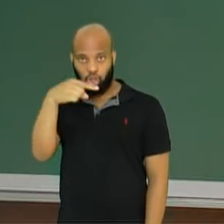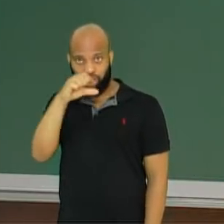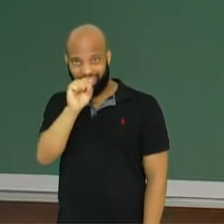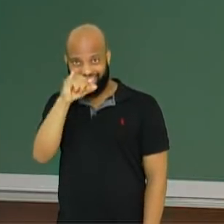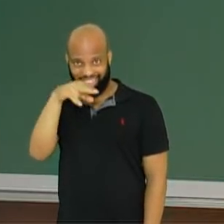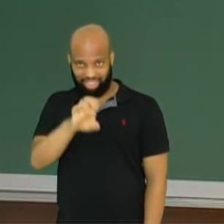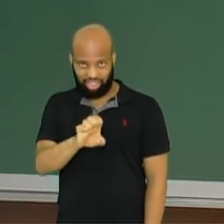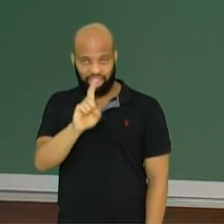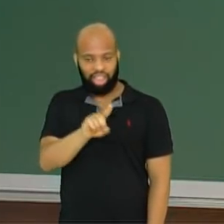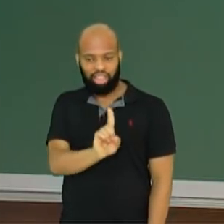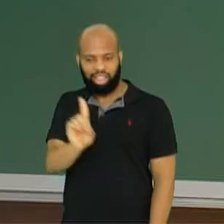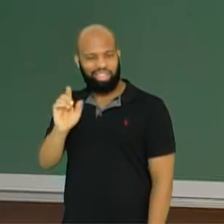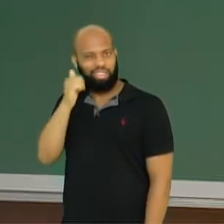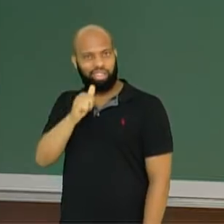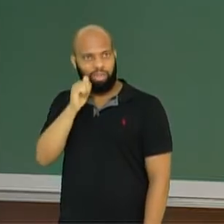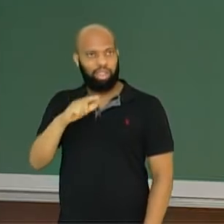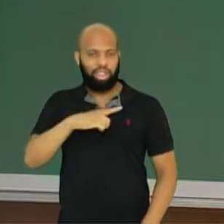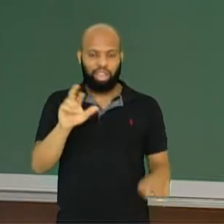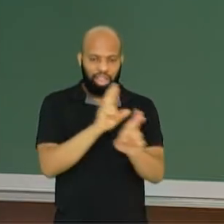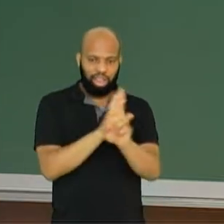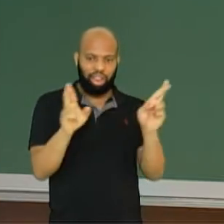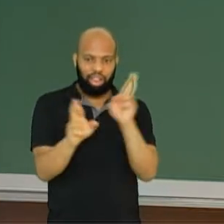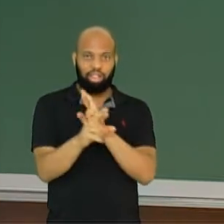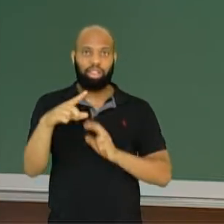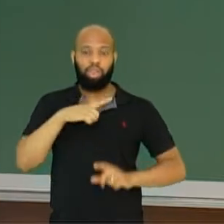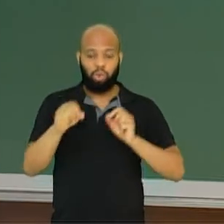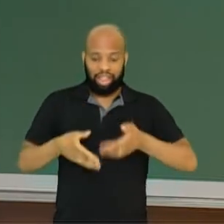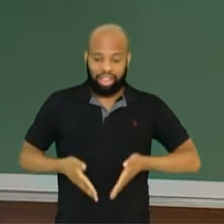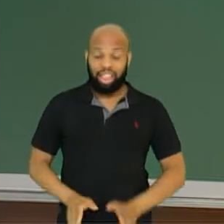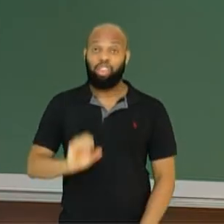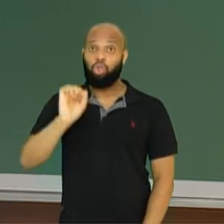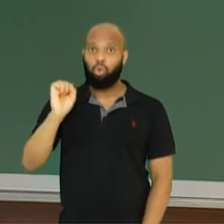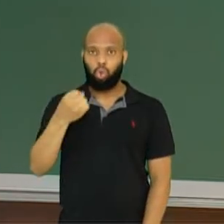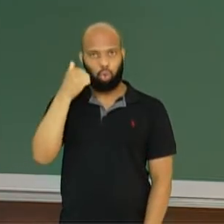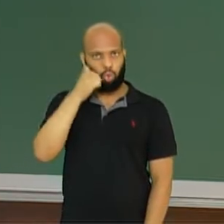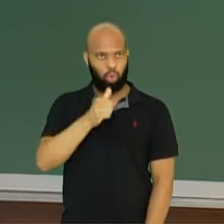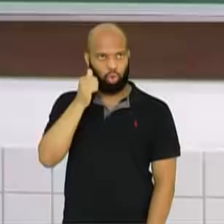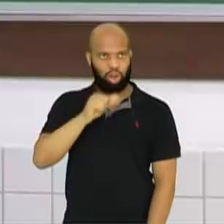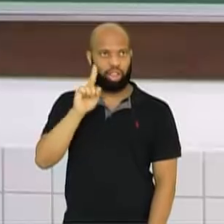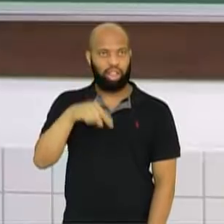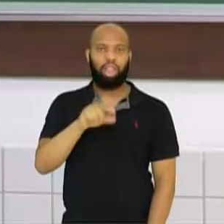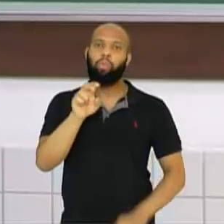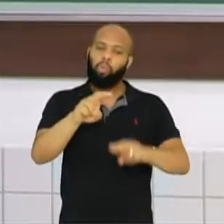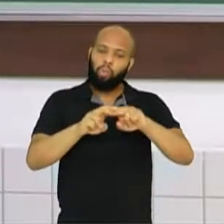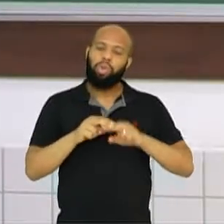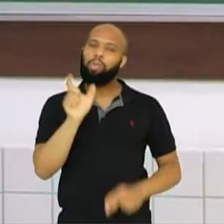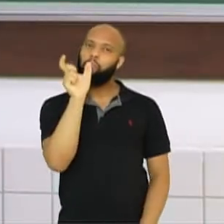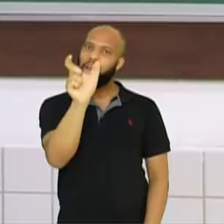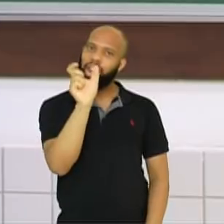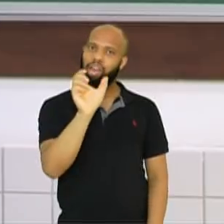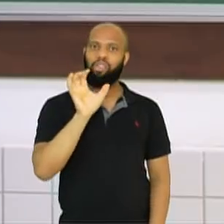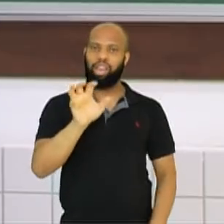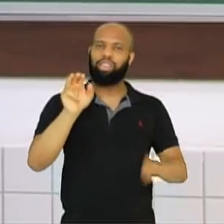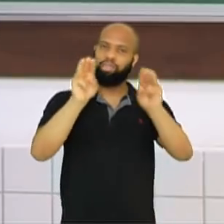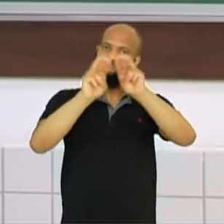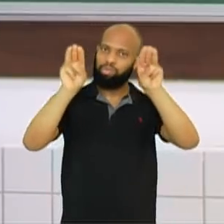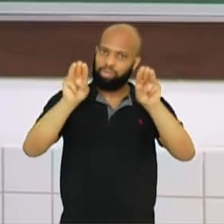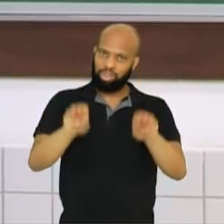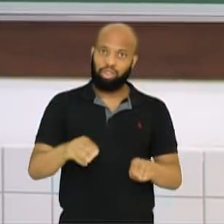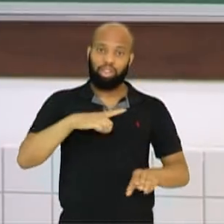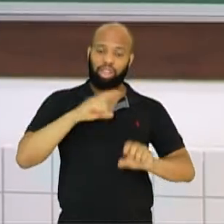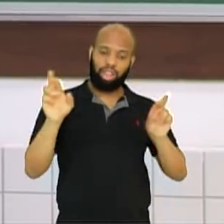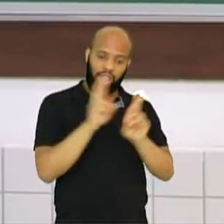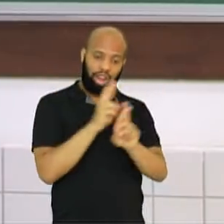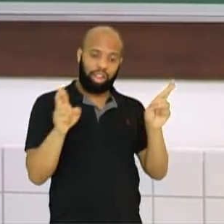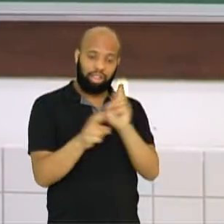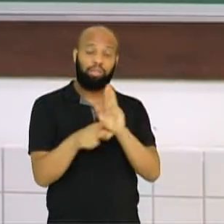memória. E essa relação, inclusive, nascem 8 musas. Aí vem a origem da palavra museu, que está relacionado ao